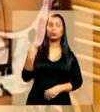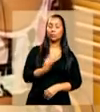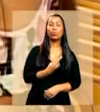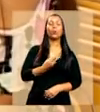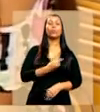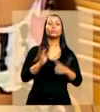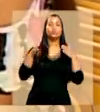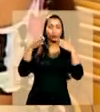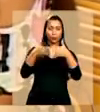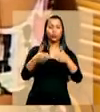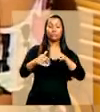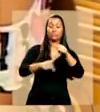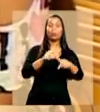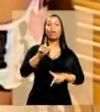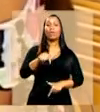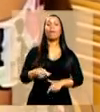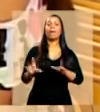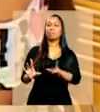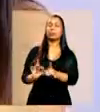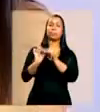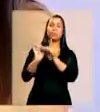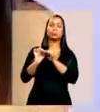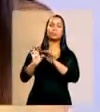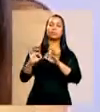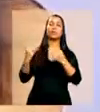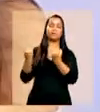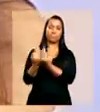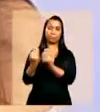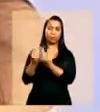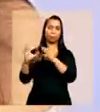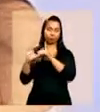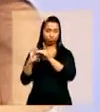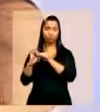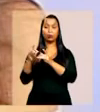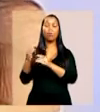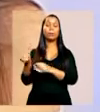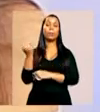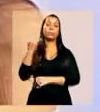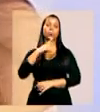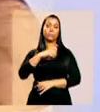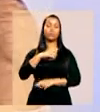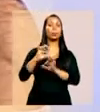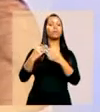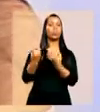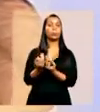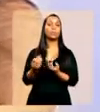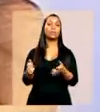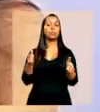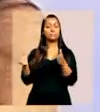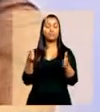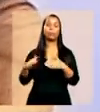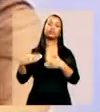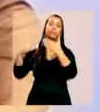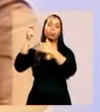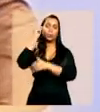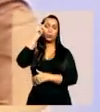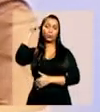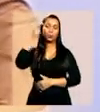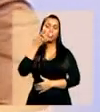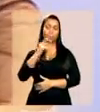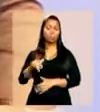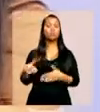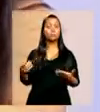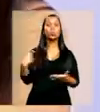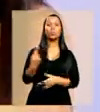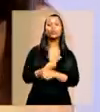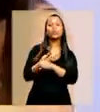das nossas vertentes de trabalho é essa parceria com a família. Tamanha a importância da família nessa fase de desenvolvimento da criança.